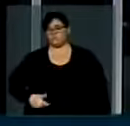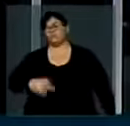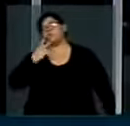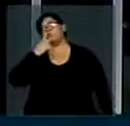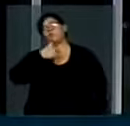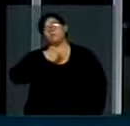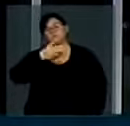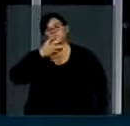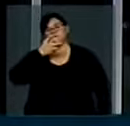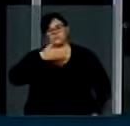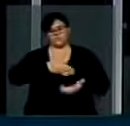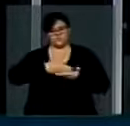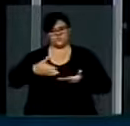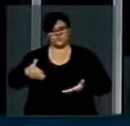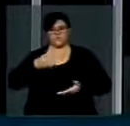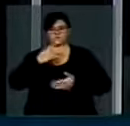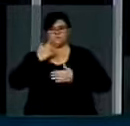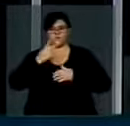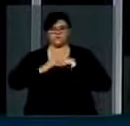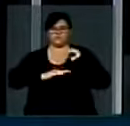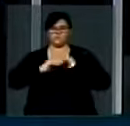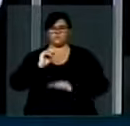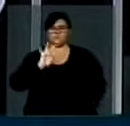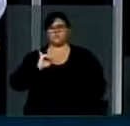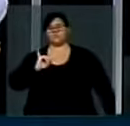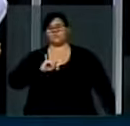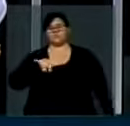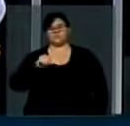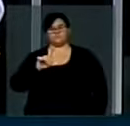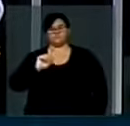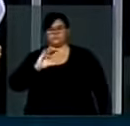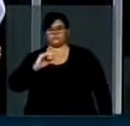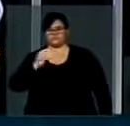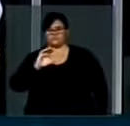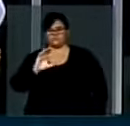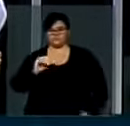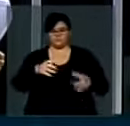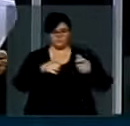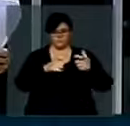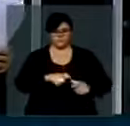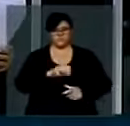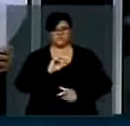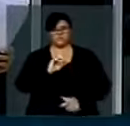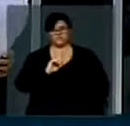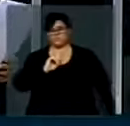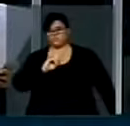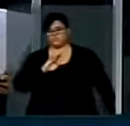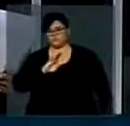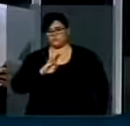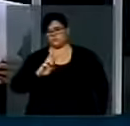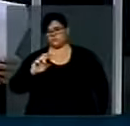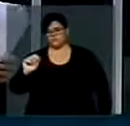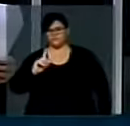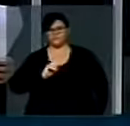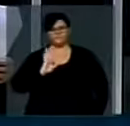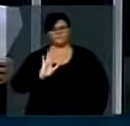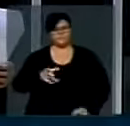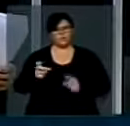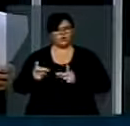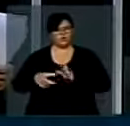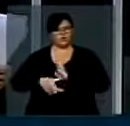começar citando o Tijolaço. A área onde está o campo de Libra já havia sido concedida no valor de 134 milhões